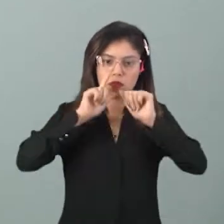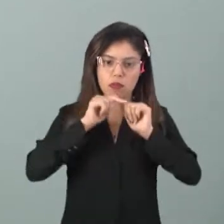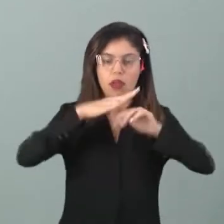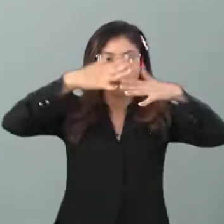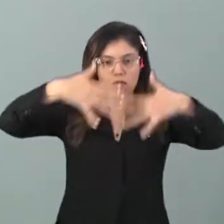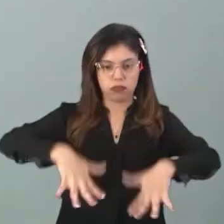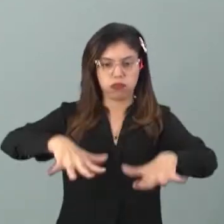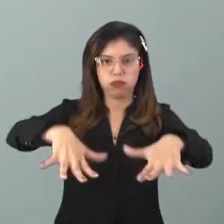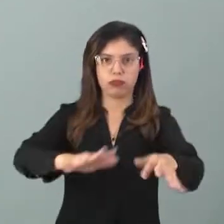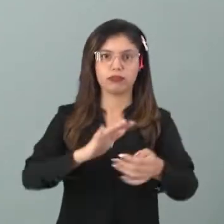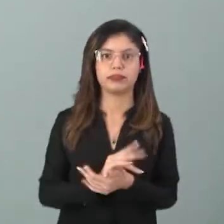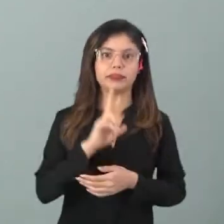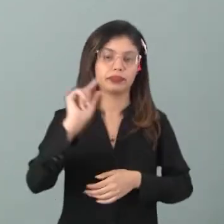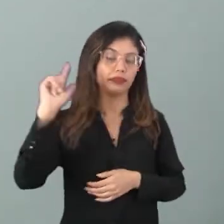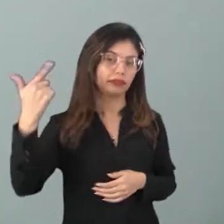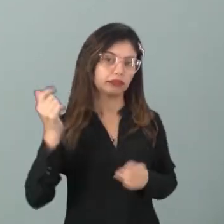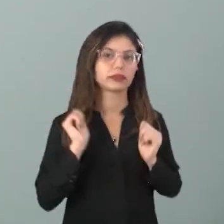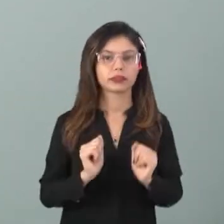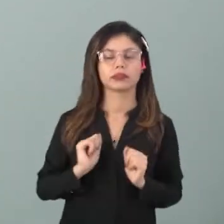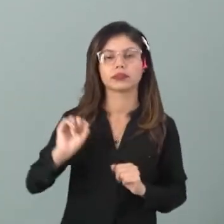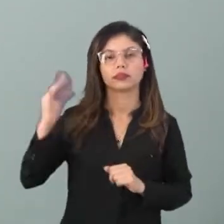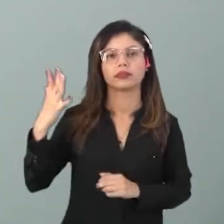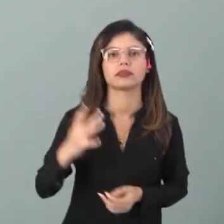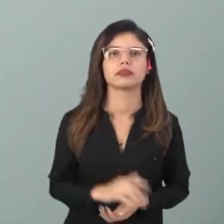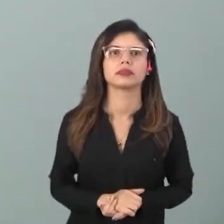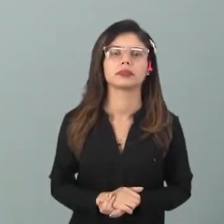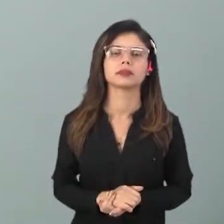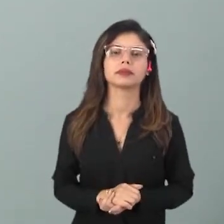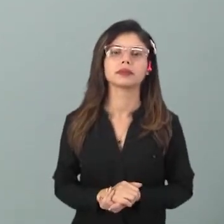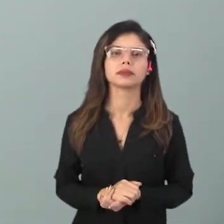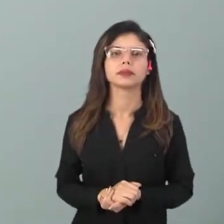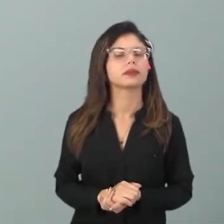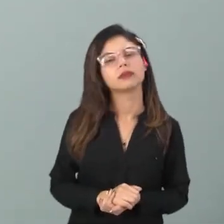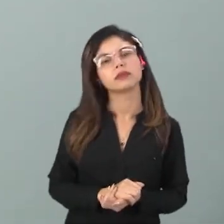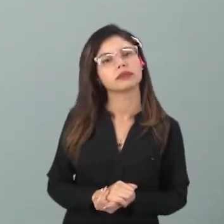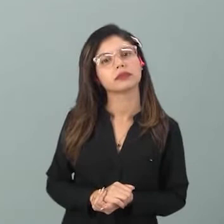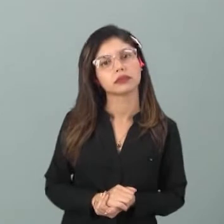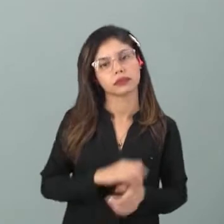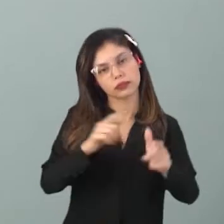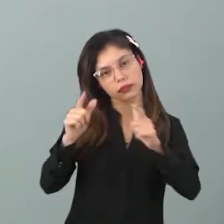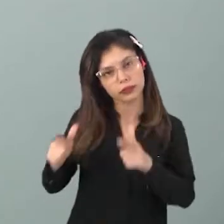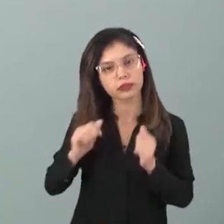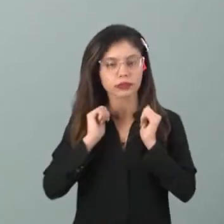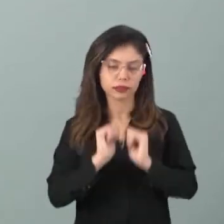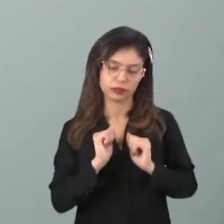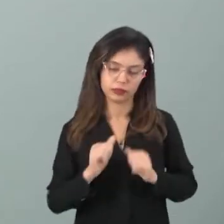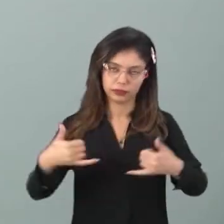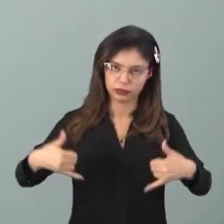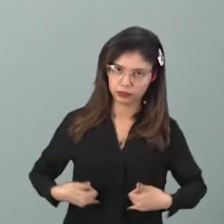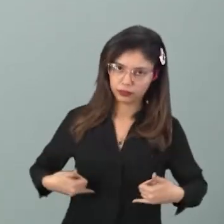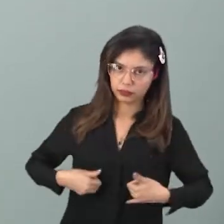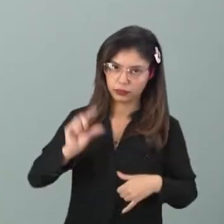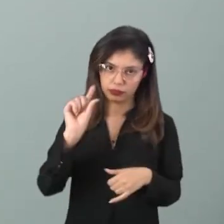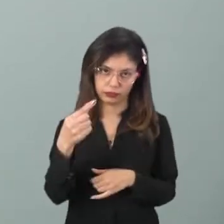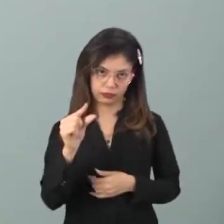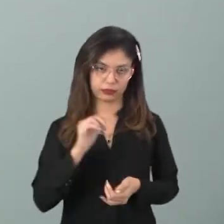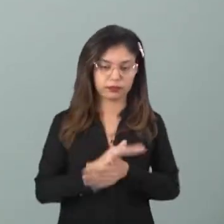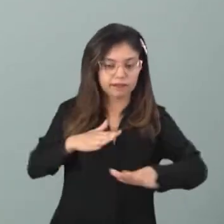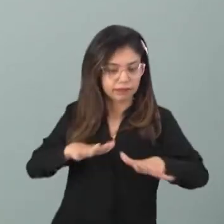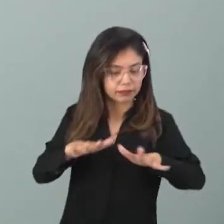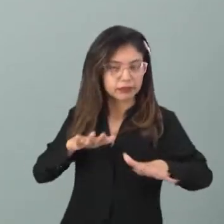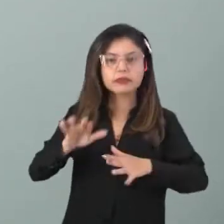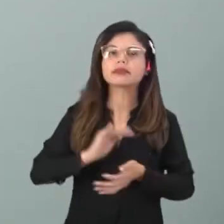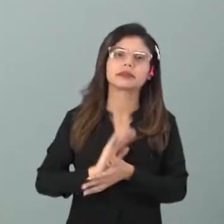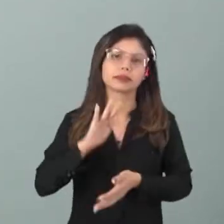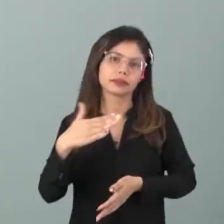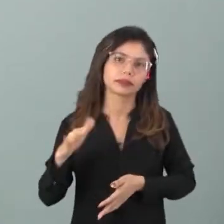nós temos outros fenômenos que podem acontecer, tá? E de repente, uma área que poderia sofrer um pouco aí de tremor